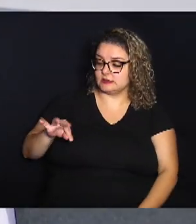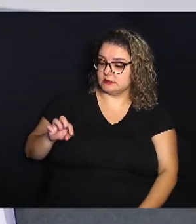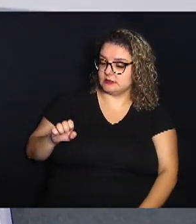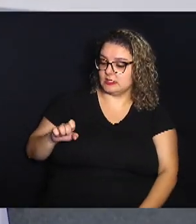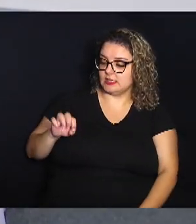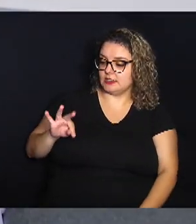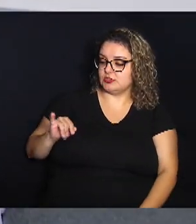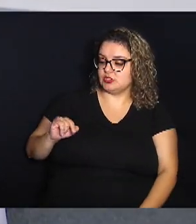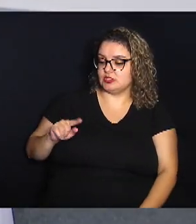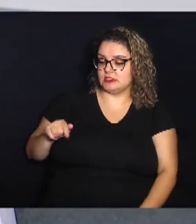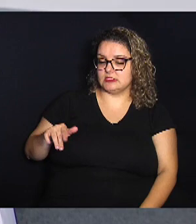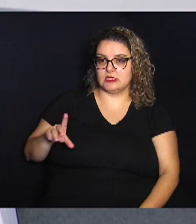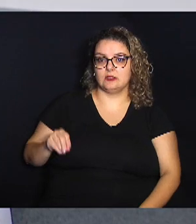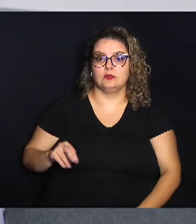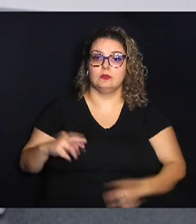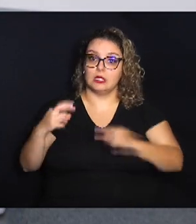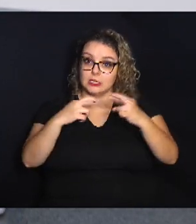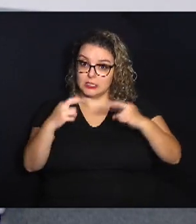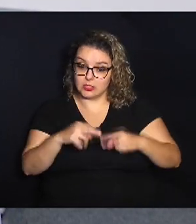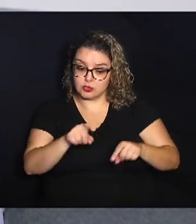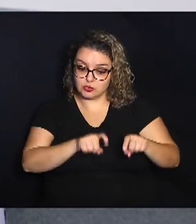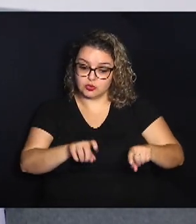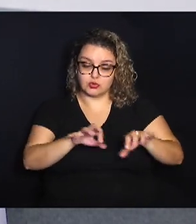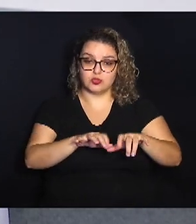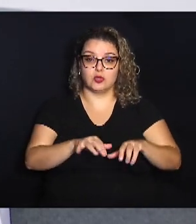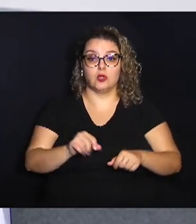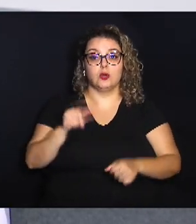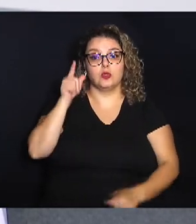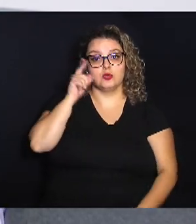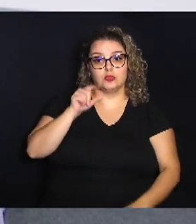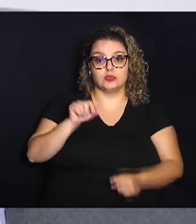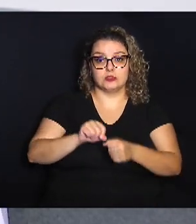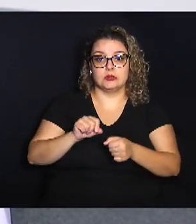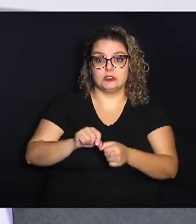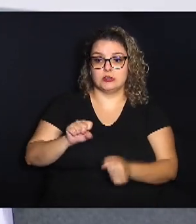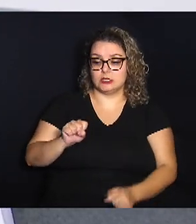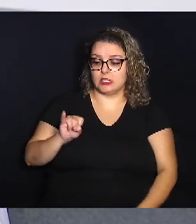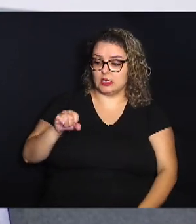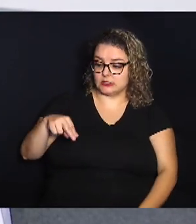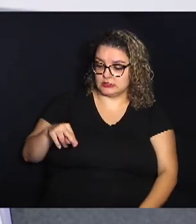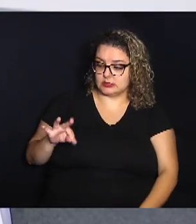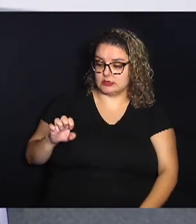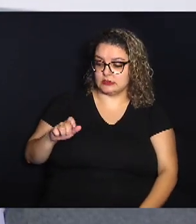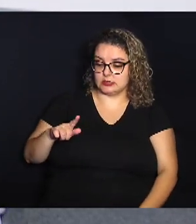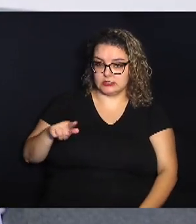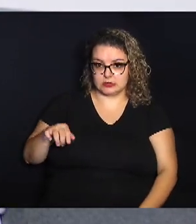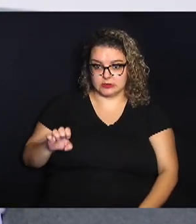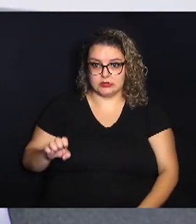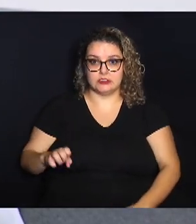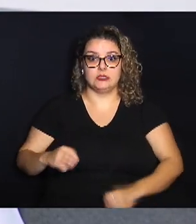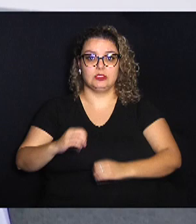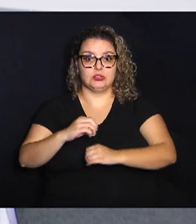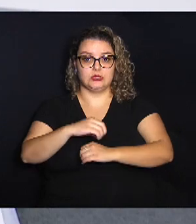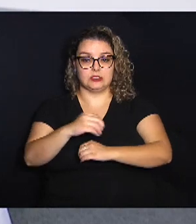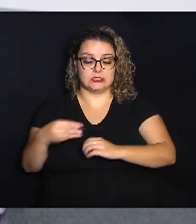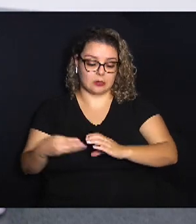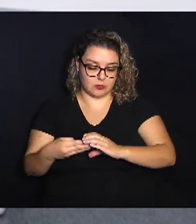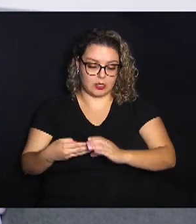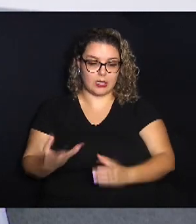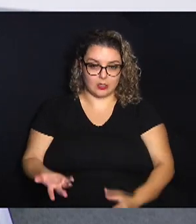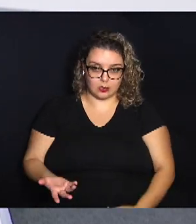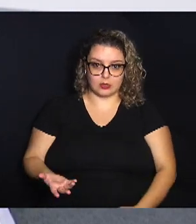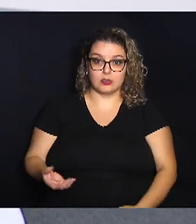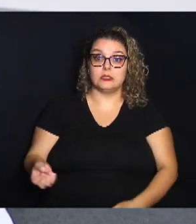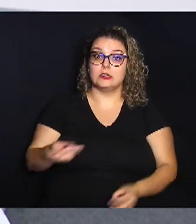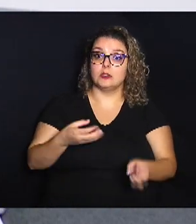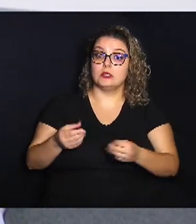análise computacional, a gente conseguiu fazer a síntese dessa molécula, desse fármaco teste. Então, atualmente, nós temos